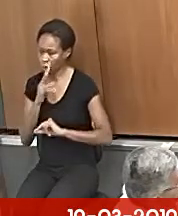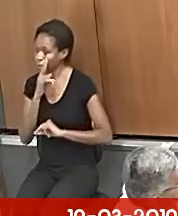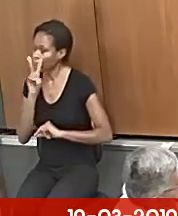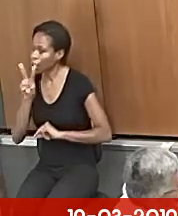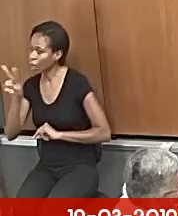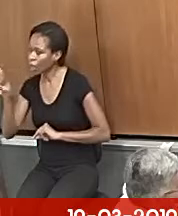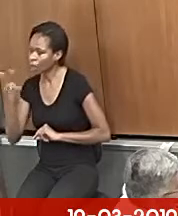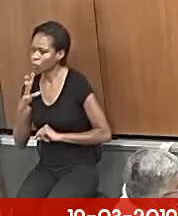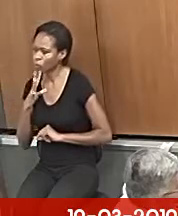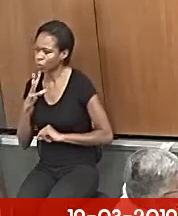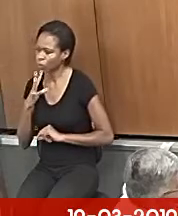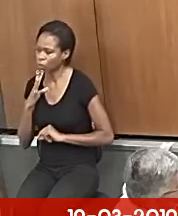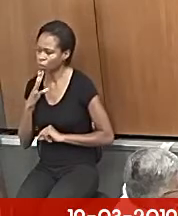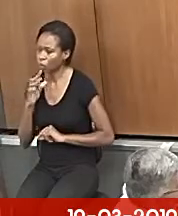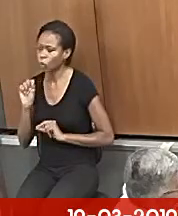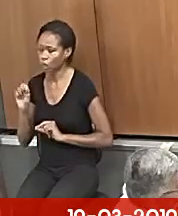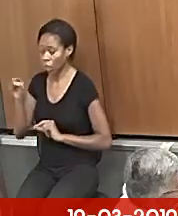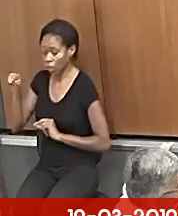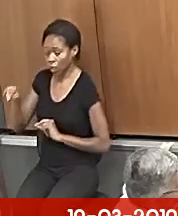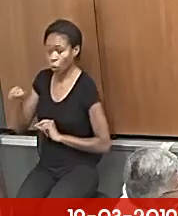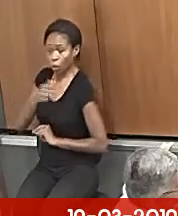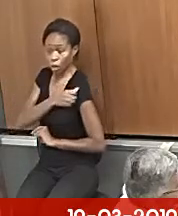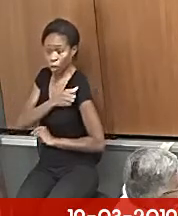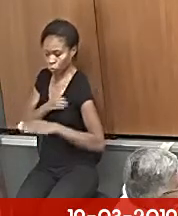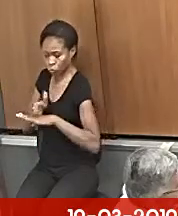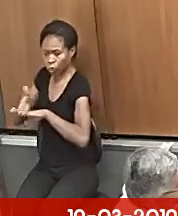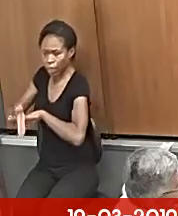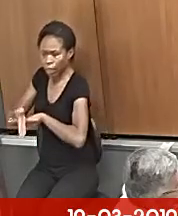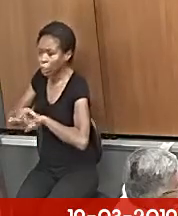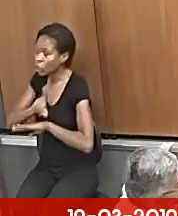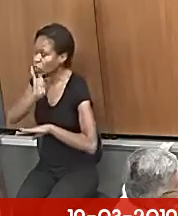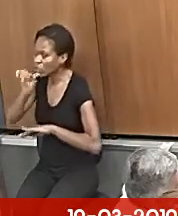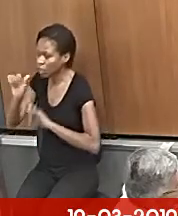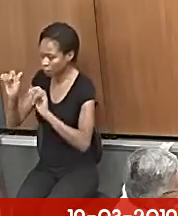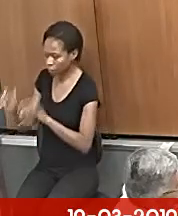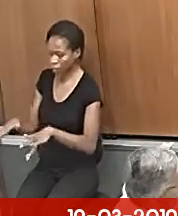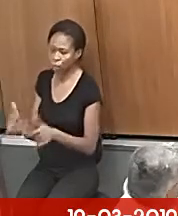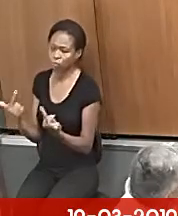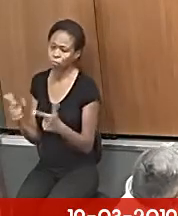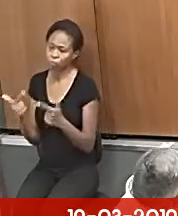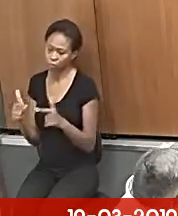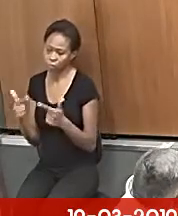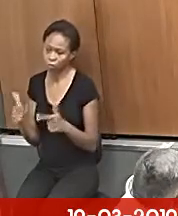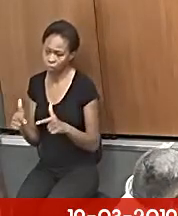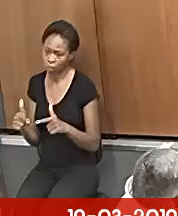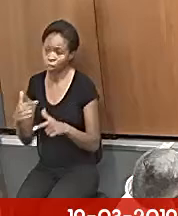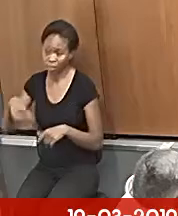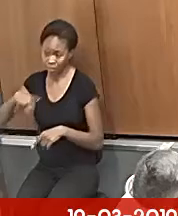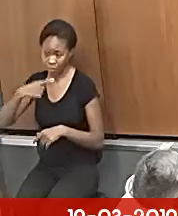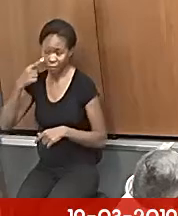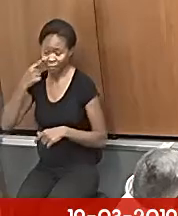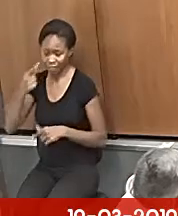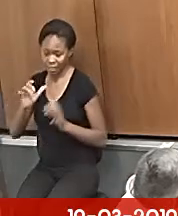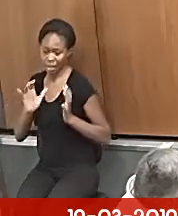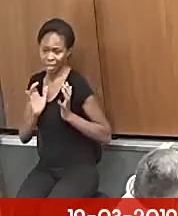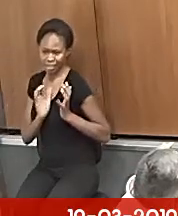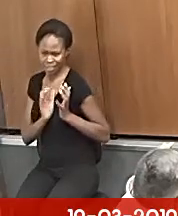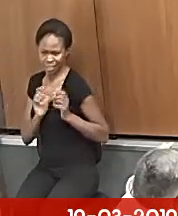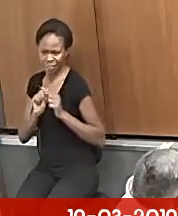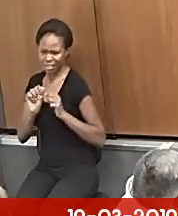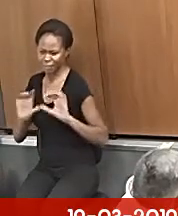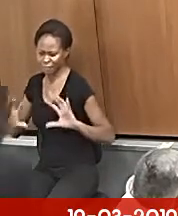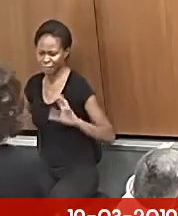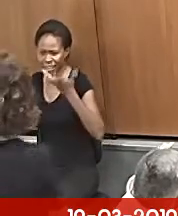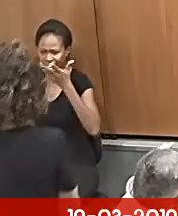e não tem data para sair é e que ela seja apoiada pelo governo não precisar nós também na apae fazer barraquinha